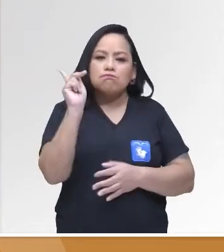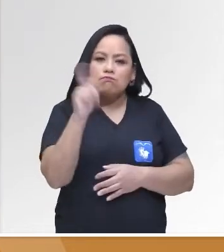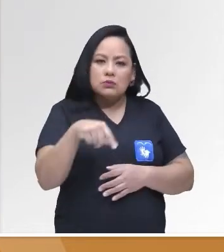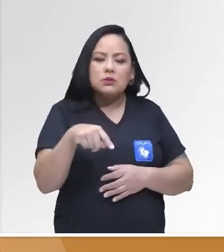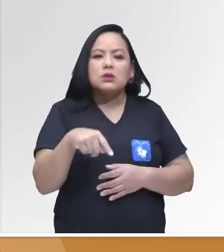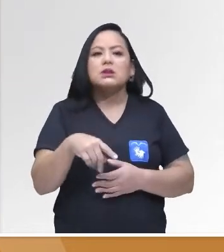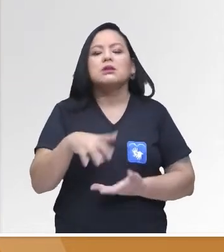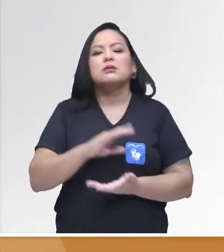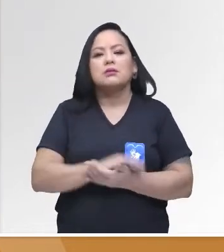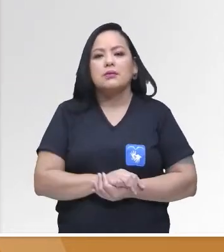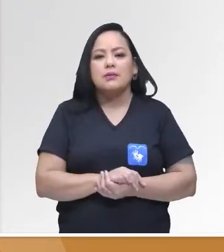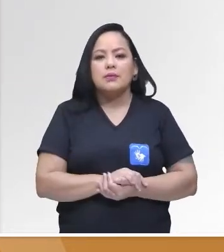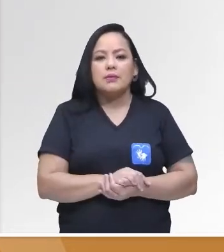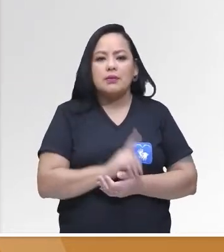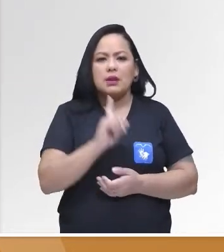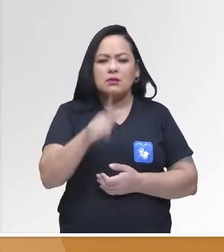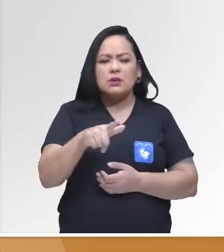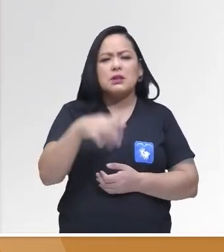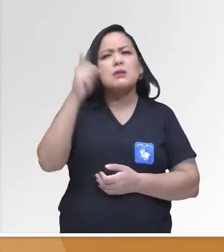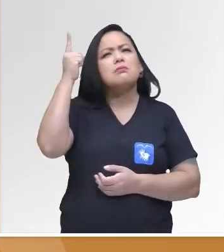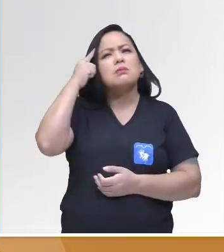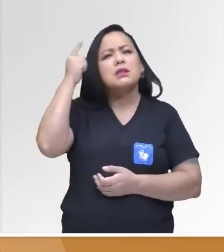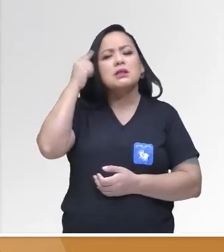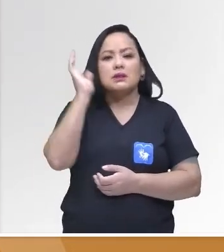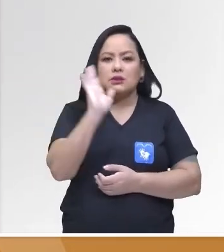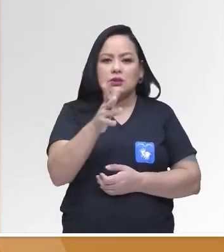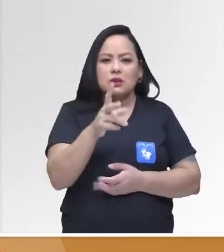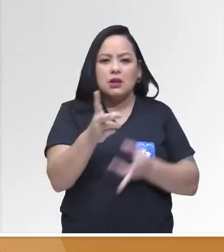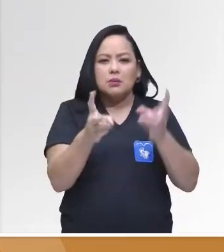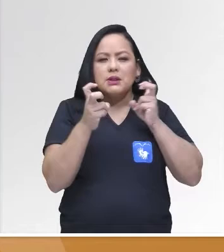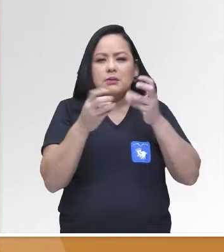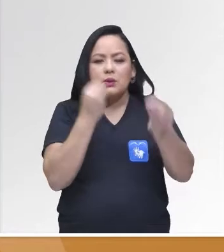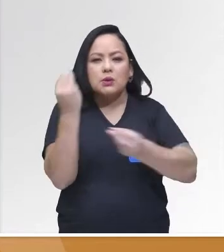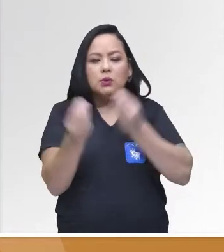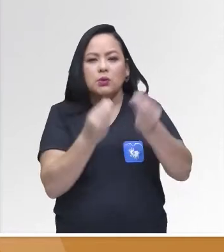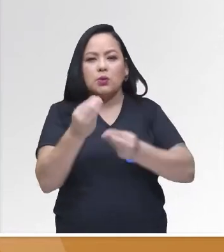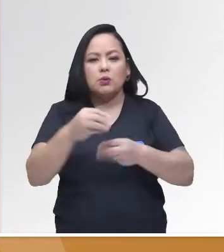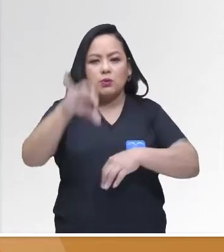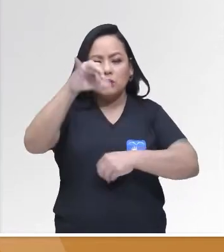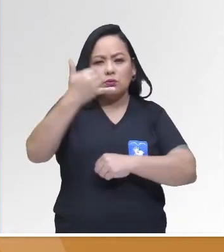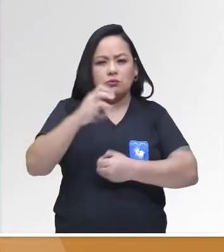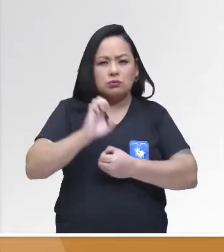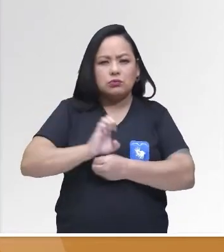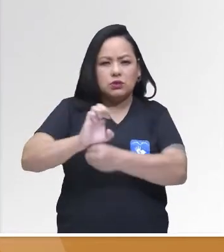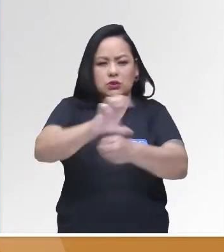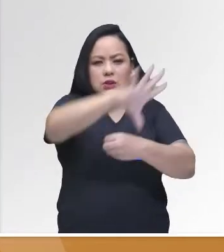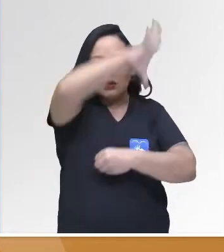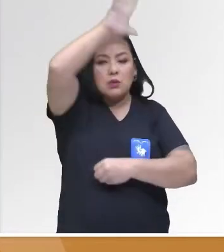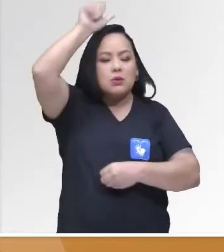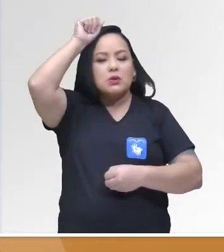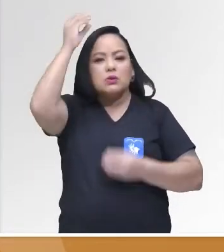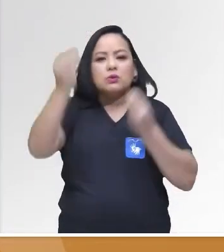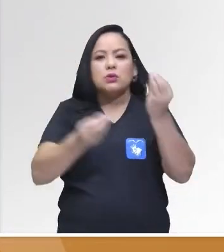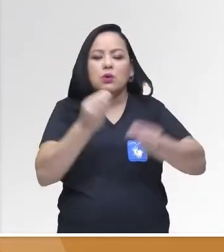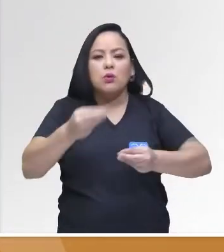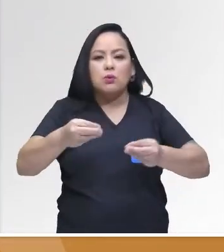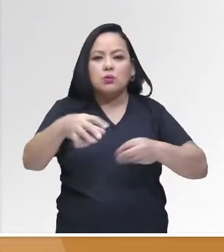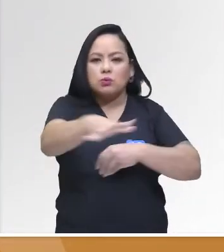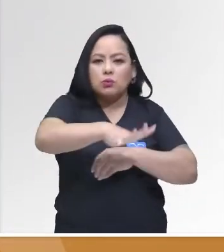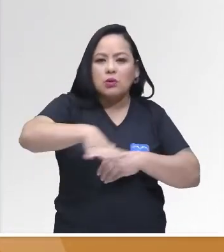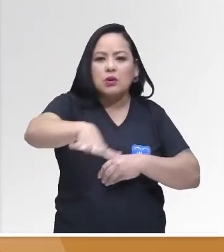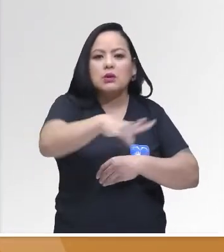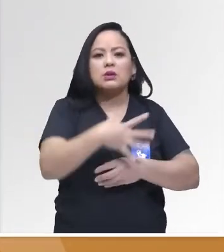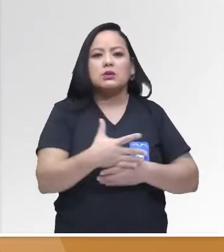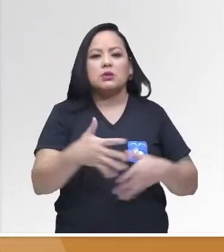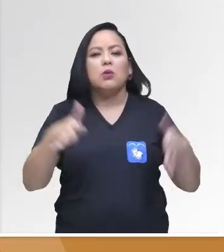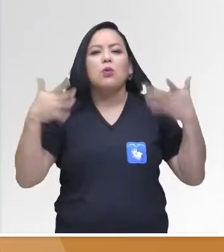Exatamente. Você já parou para perceber como nós aqui no nosso estado do Amazonas, que é uma região que tem